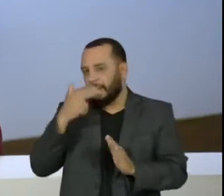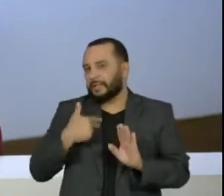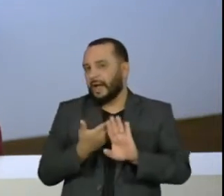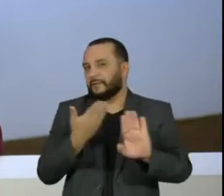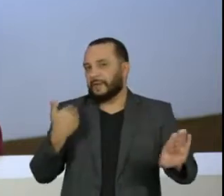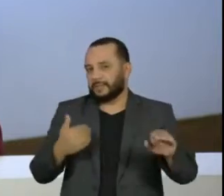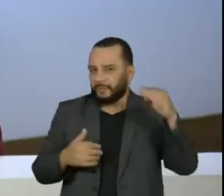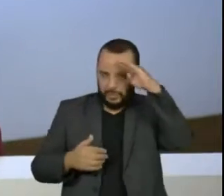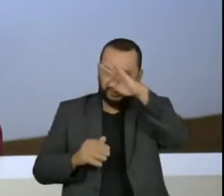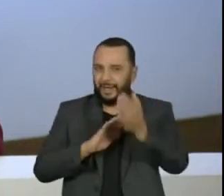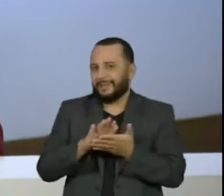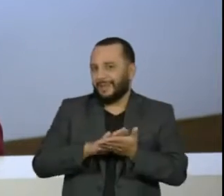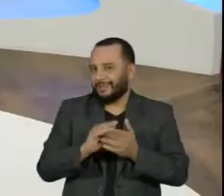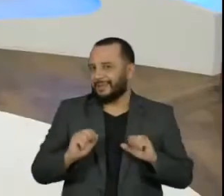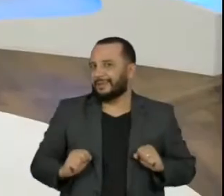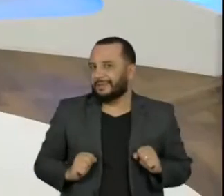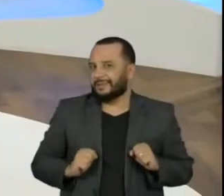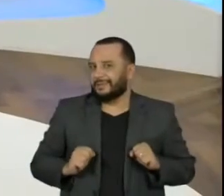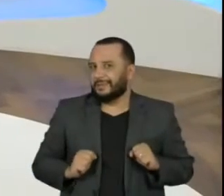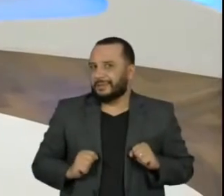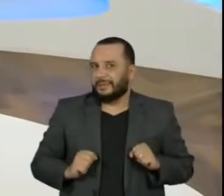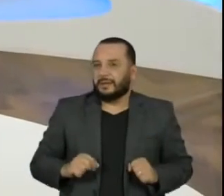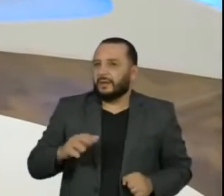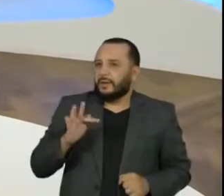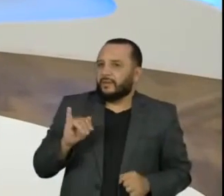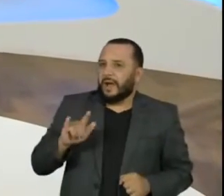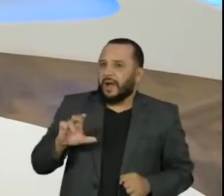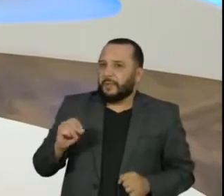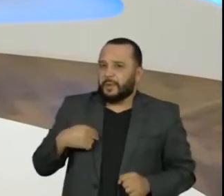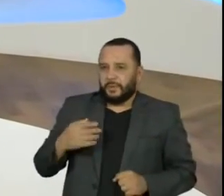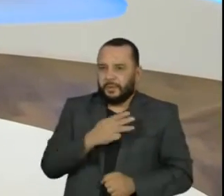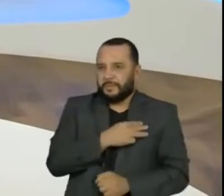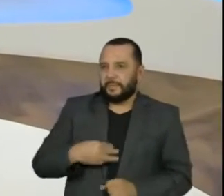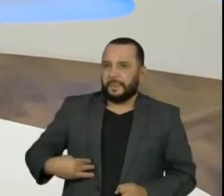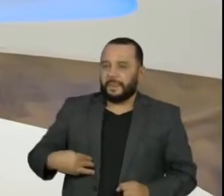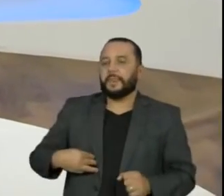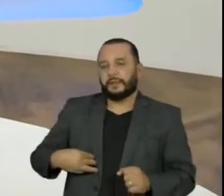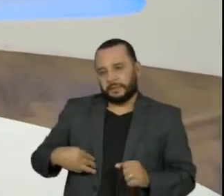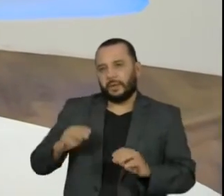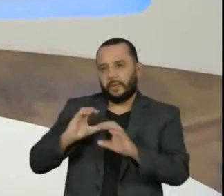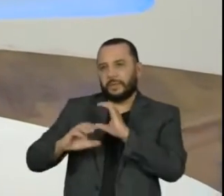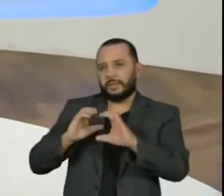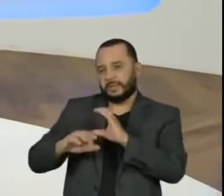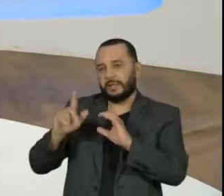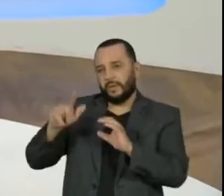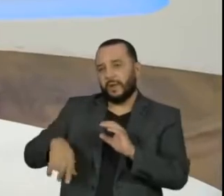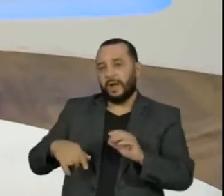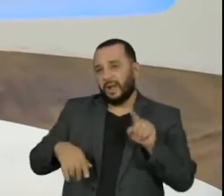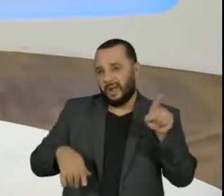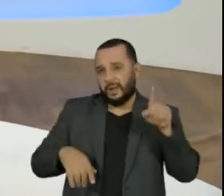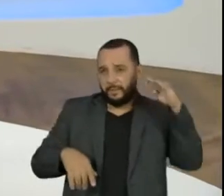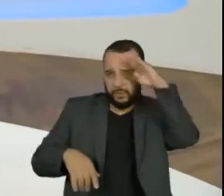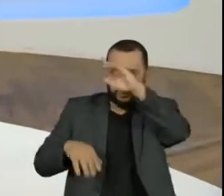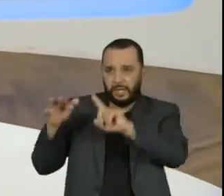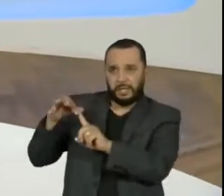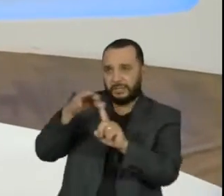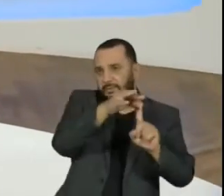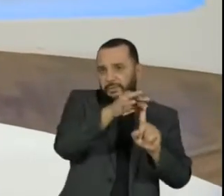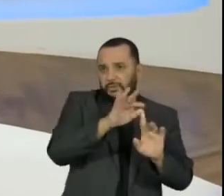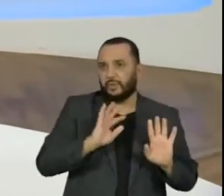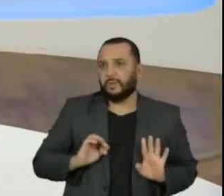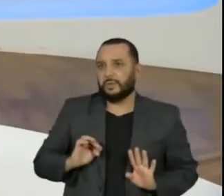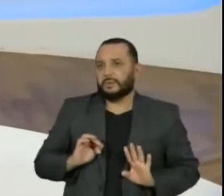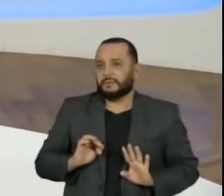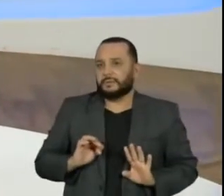assim. O Fábio, ministro das Comunicações, é uma escolha pessoal do presidente, foi dita por ele.